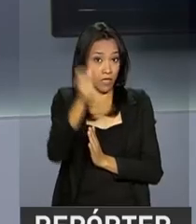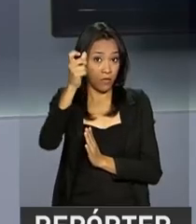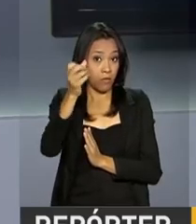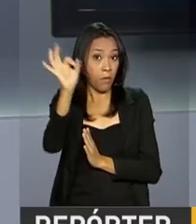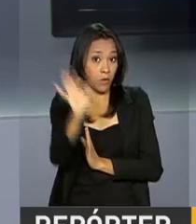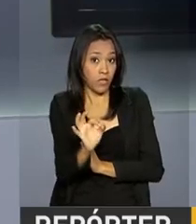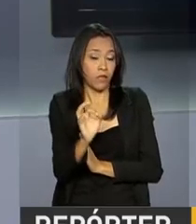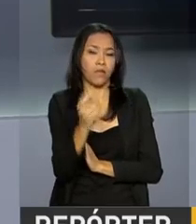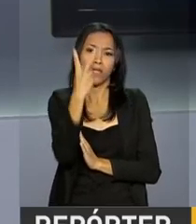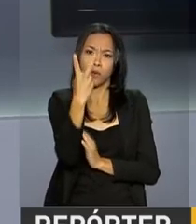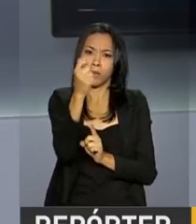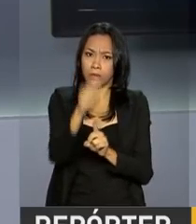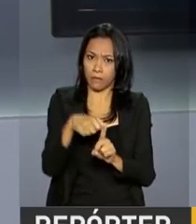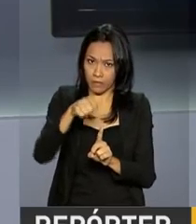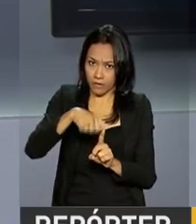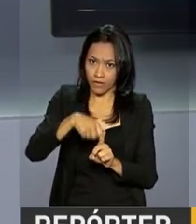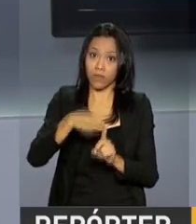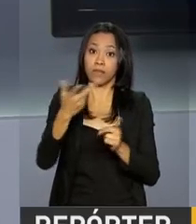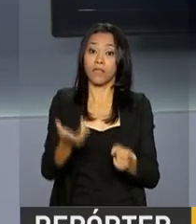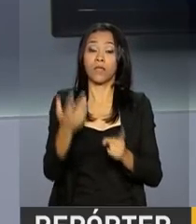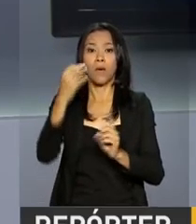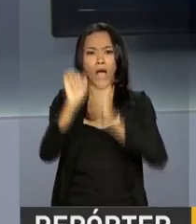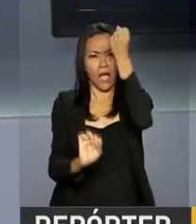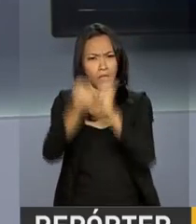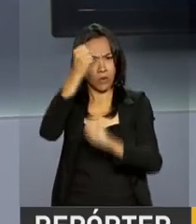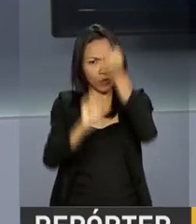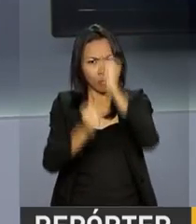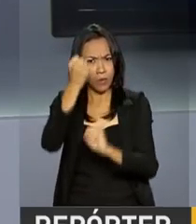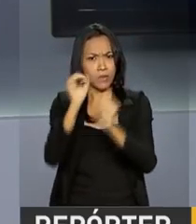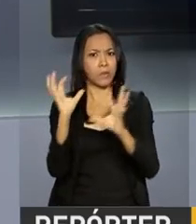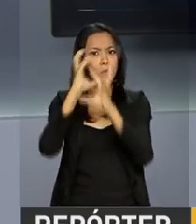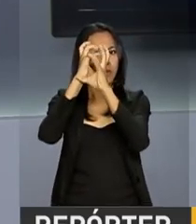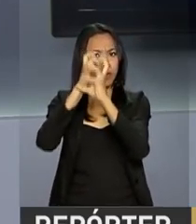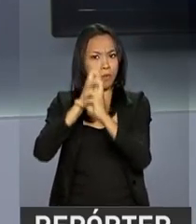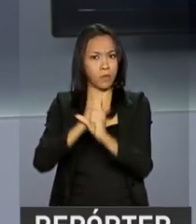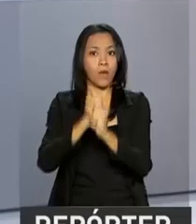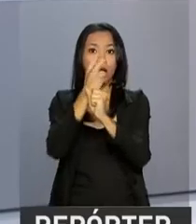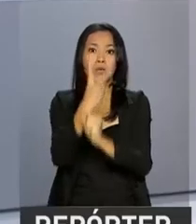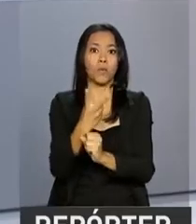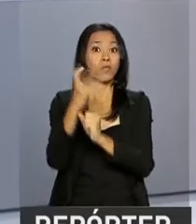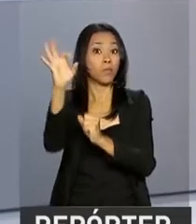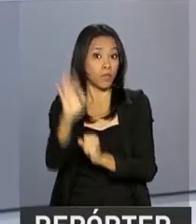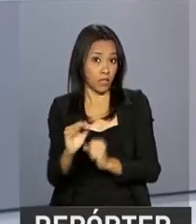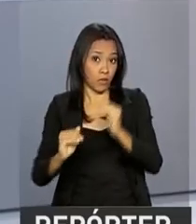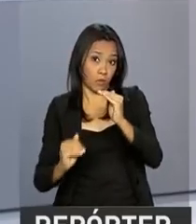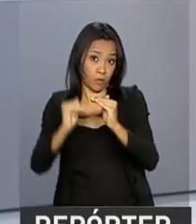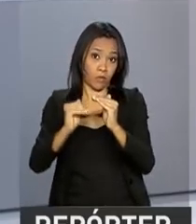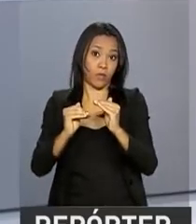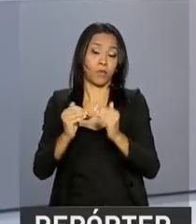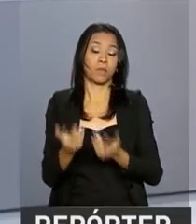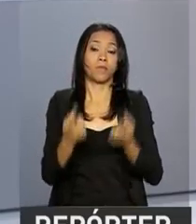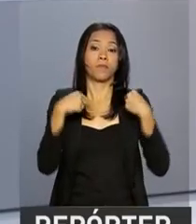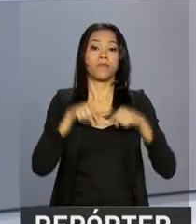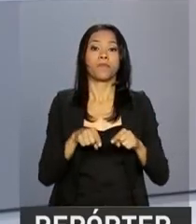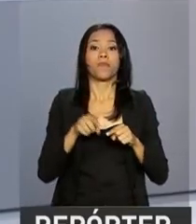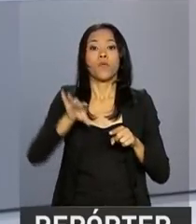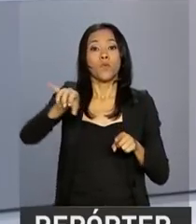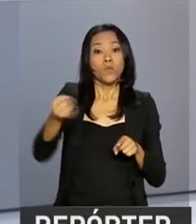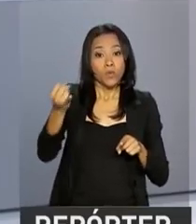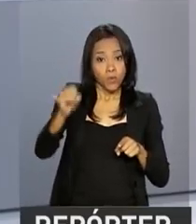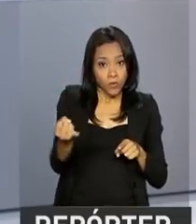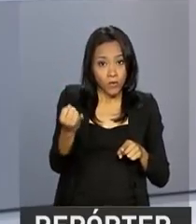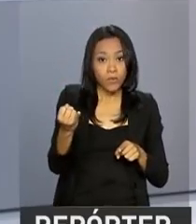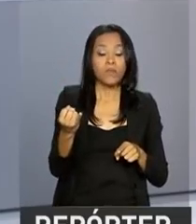2 meses. No acumulado do ano, a produção industrial está próximo de 2%. E a taxa básica de juros, a